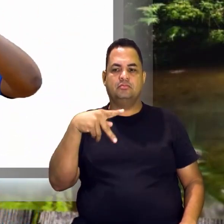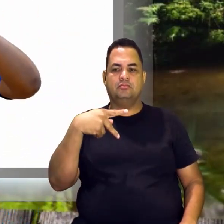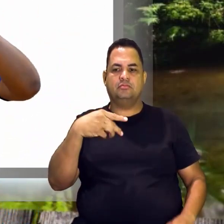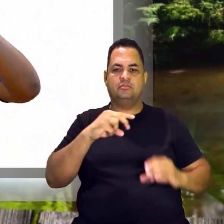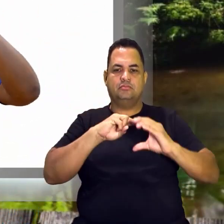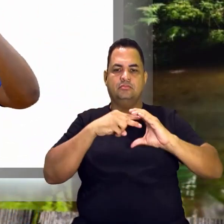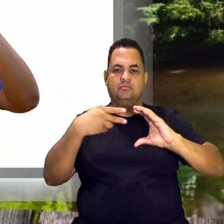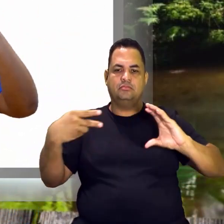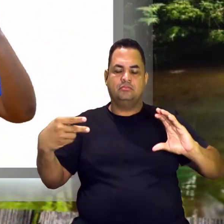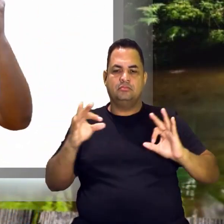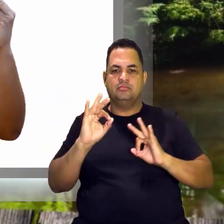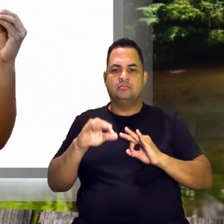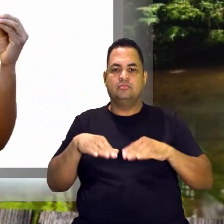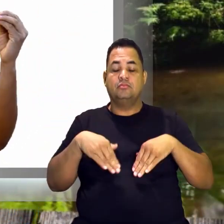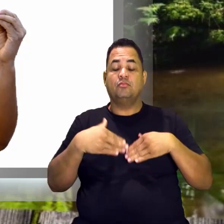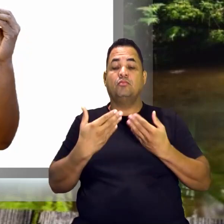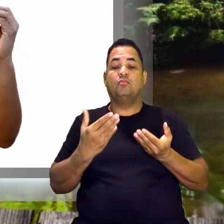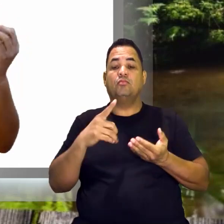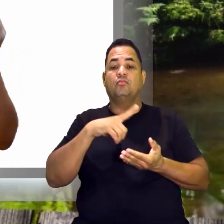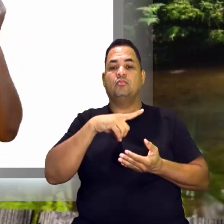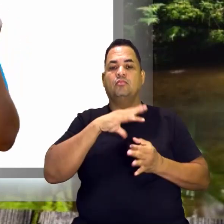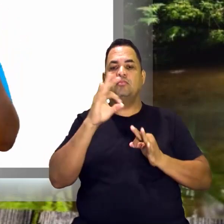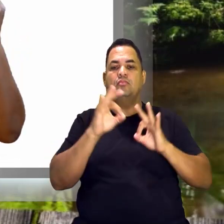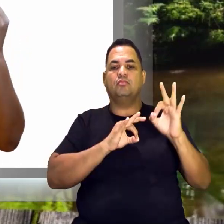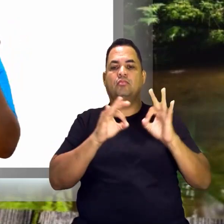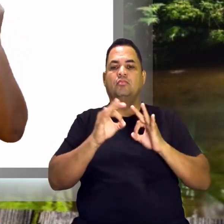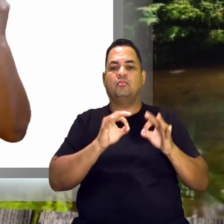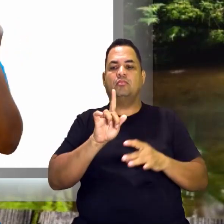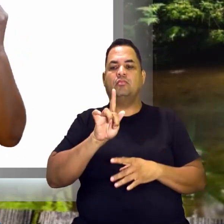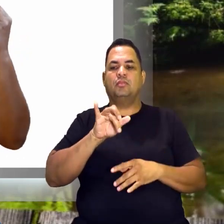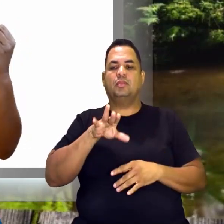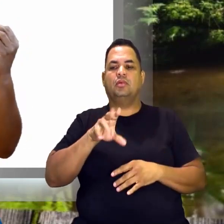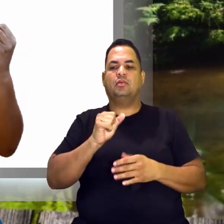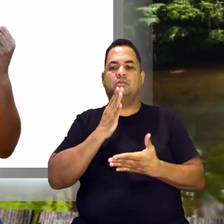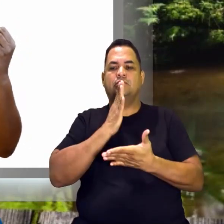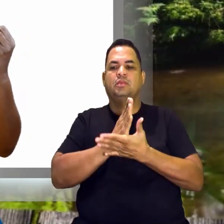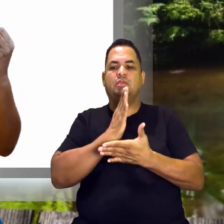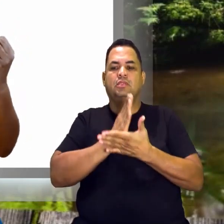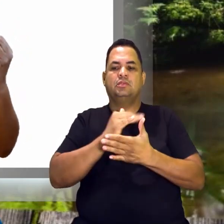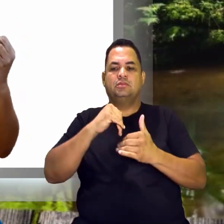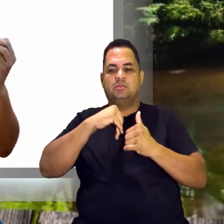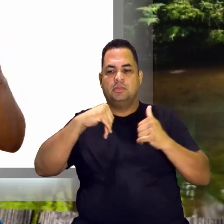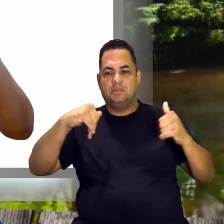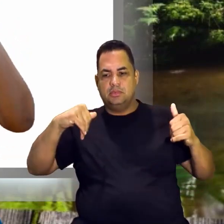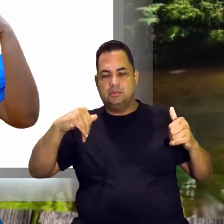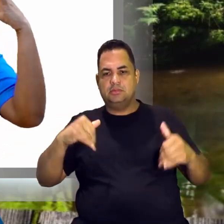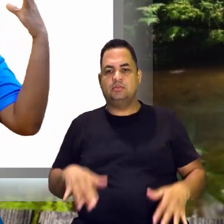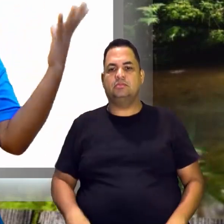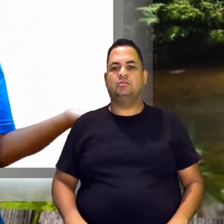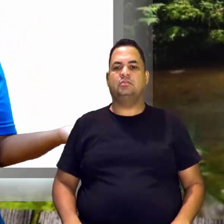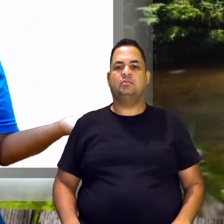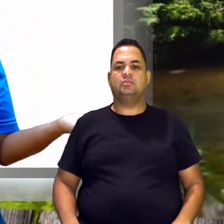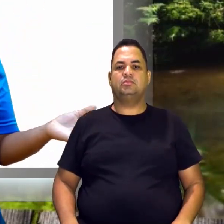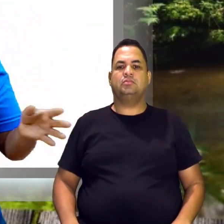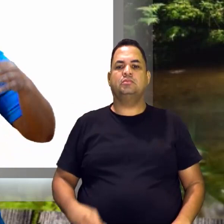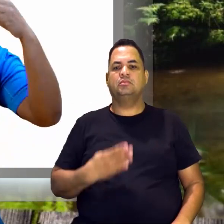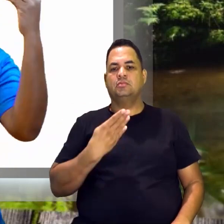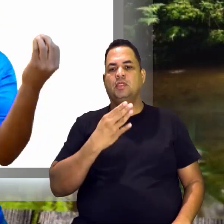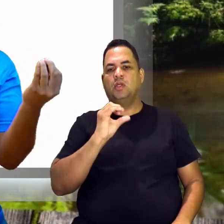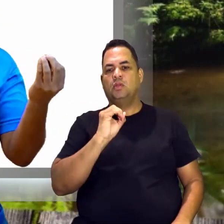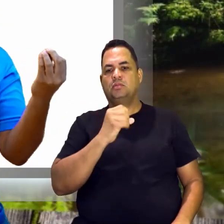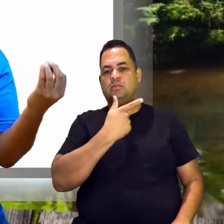Quando acontece a formação dos gametas, você vai ter aí metade e metade, tá bom? Se é uma espécie com